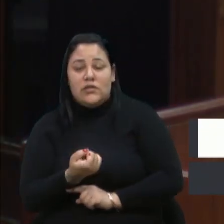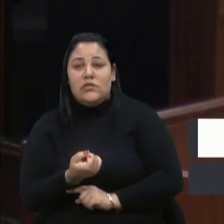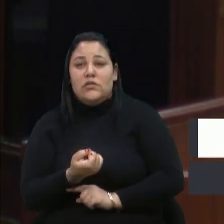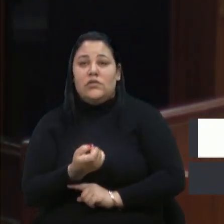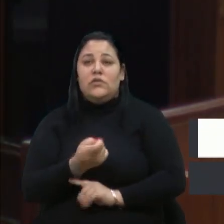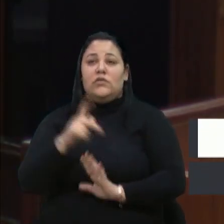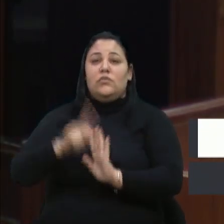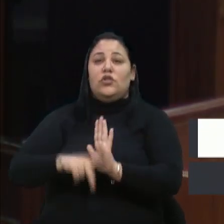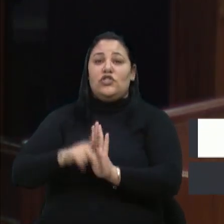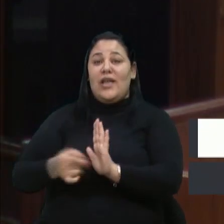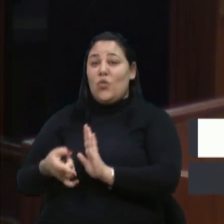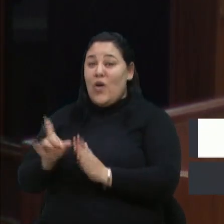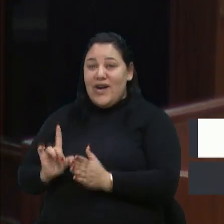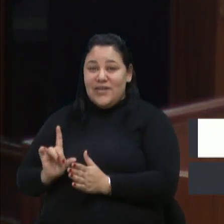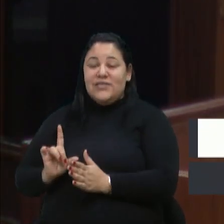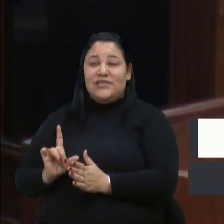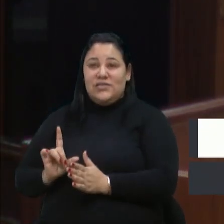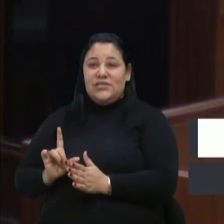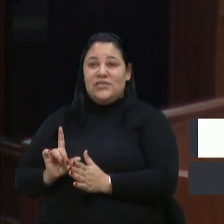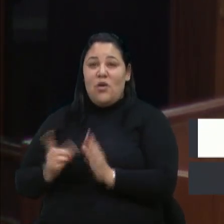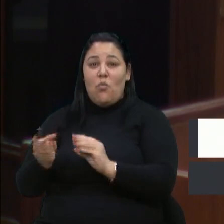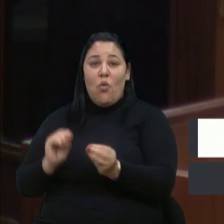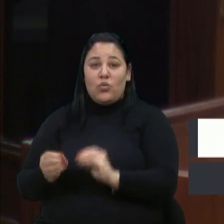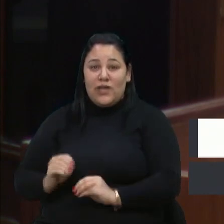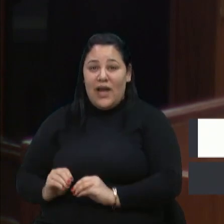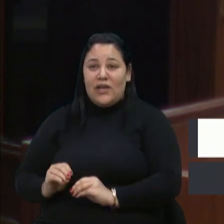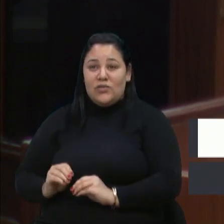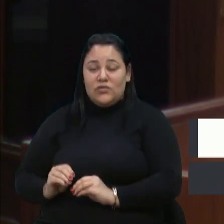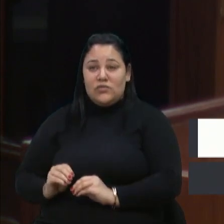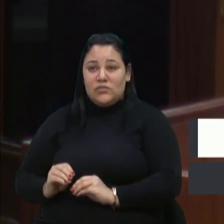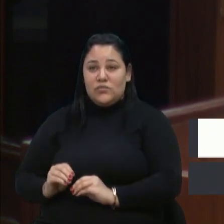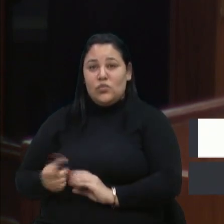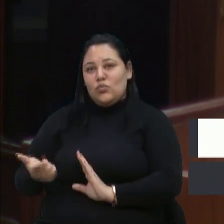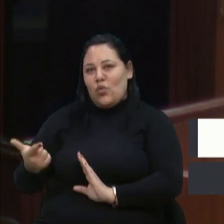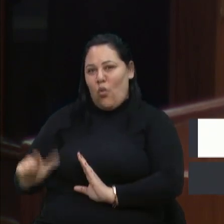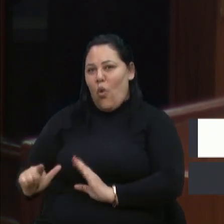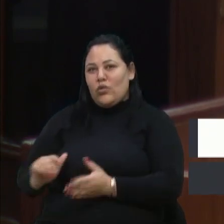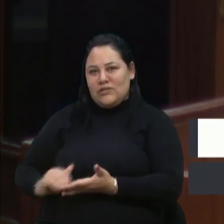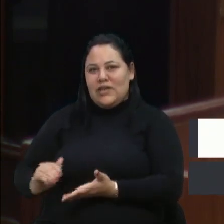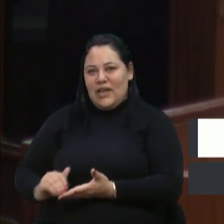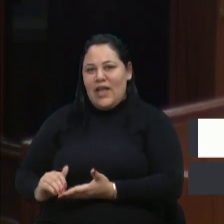ali anteriormente elaborado pelo antigo secretário, e